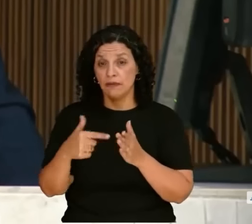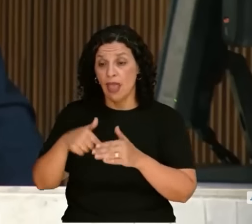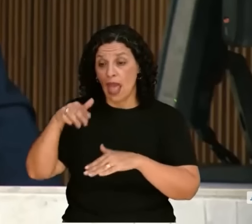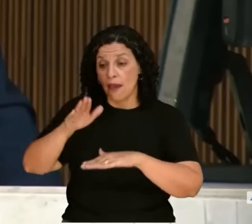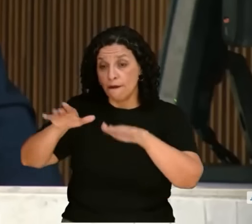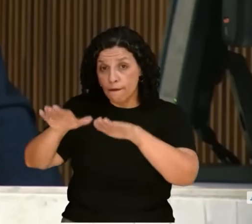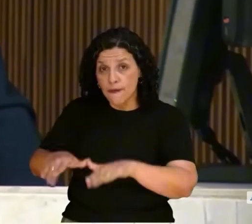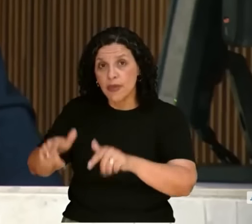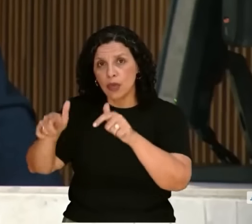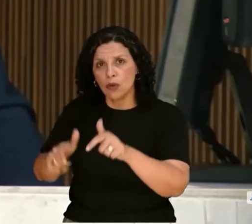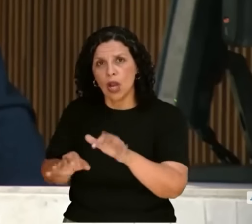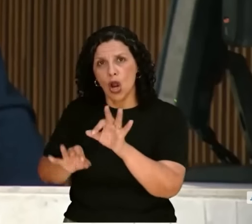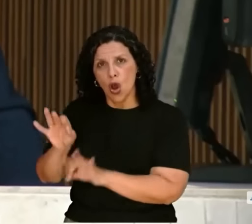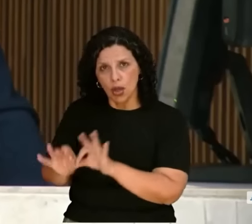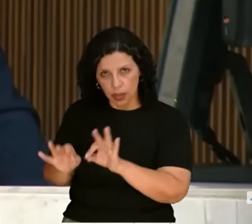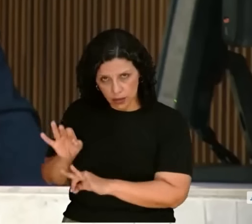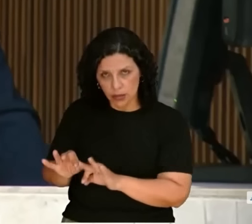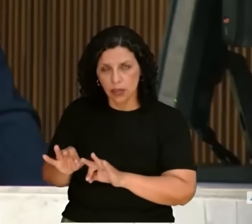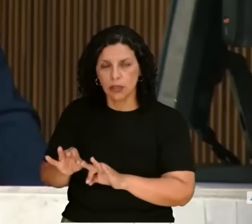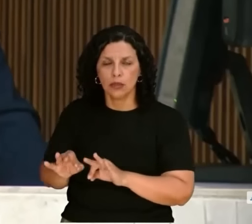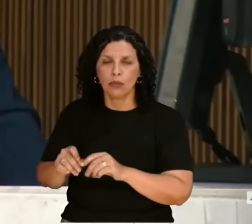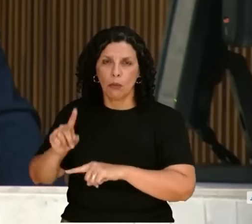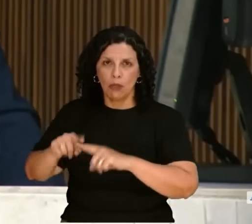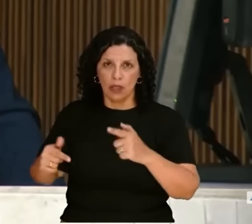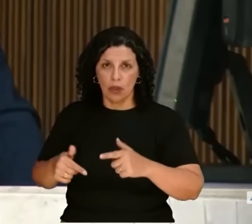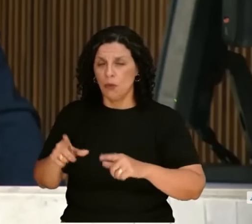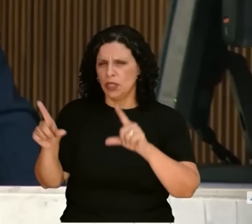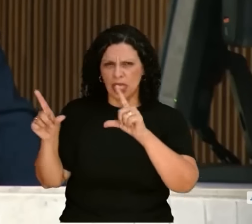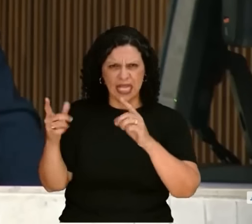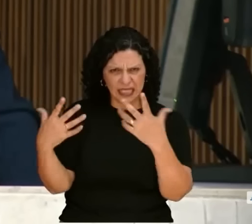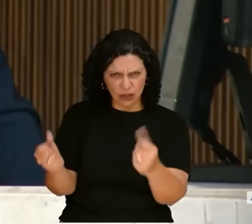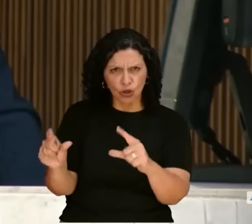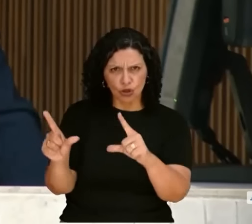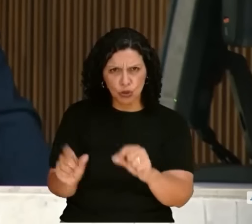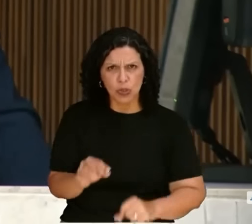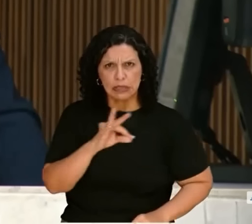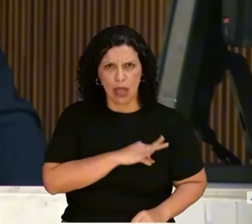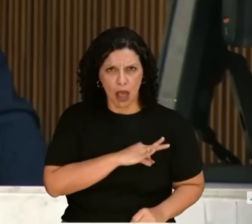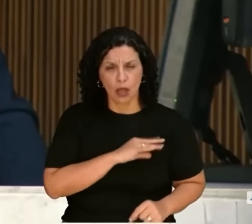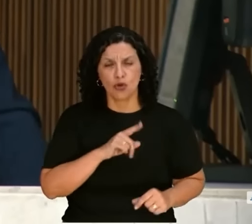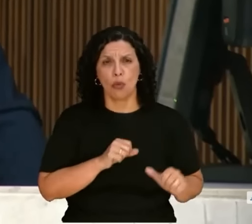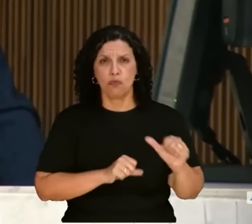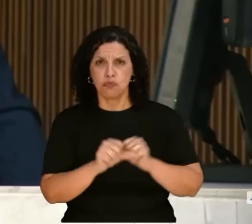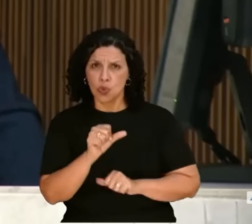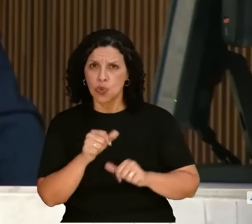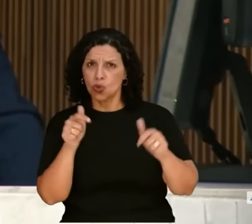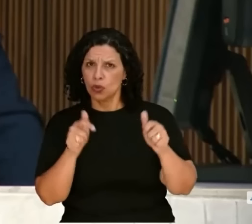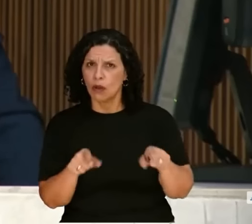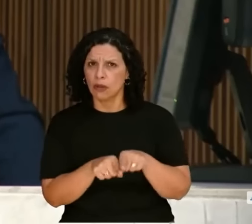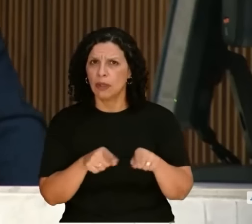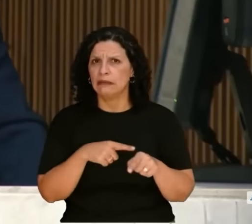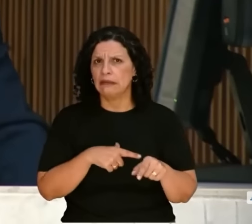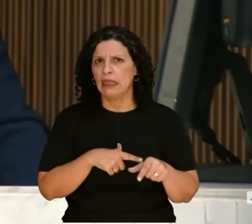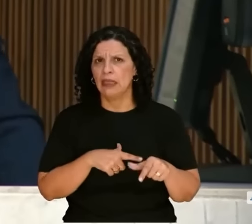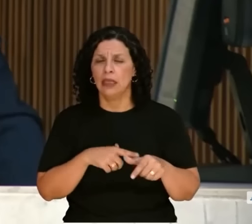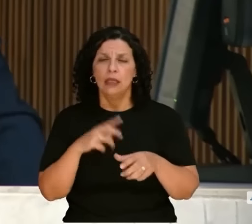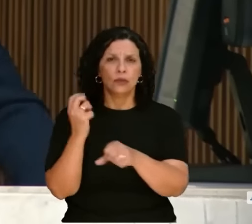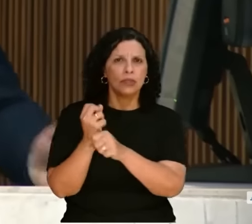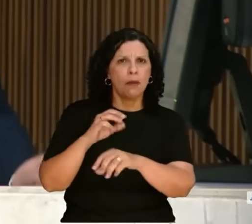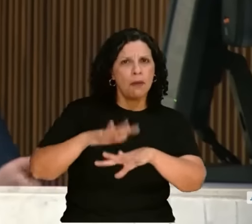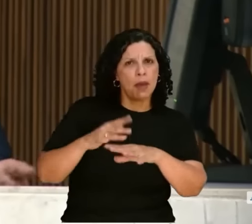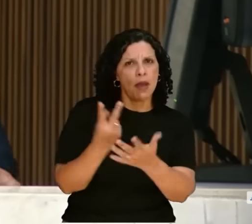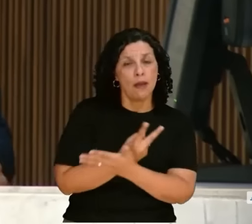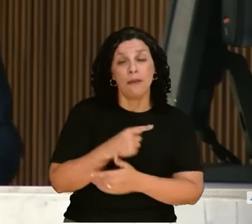momento autorizou a redução sobre isso. Em nenhum momento autorizou que troque ou tenha-se um truque no cálculo.